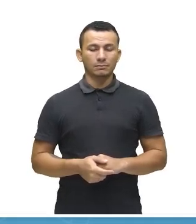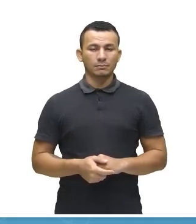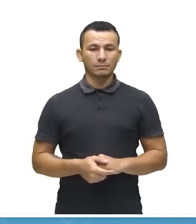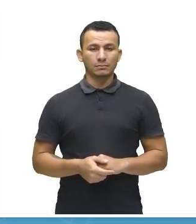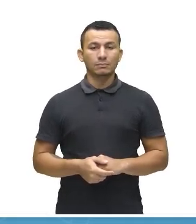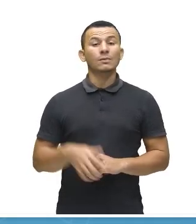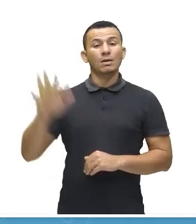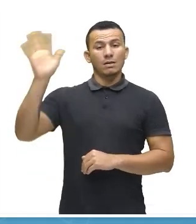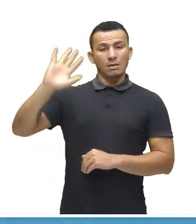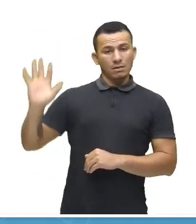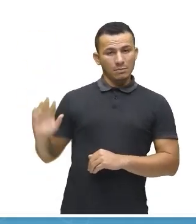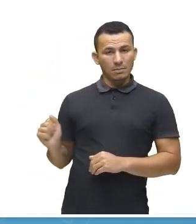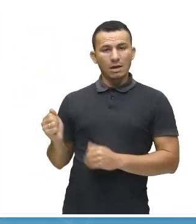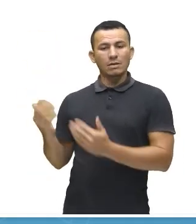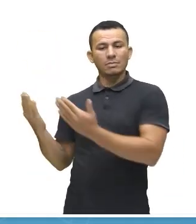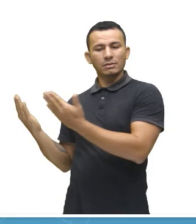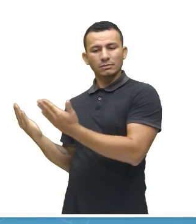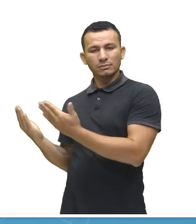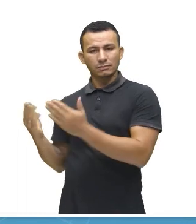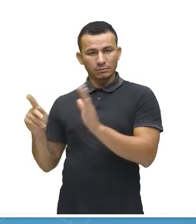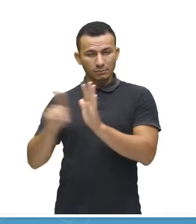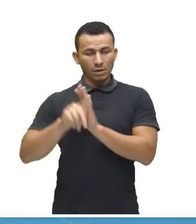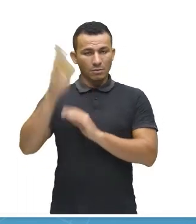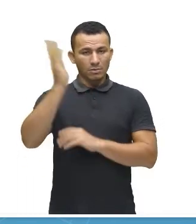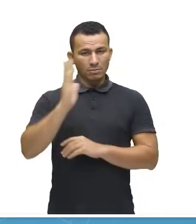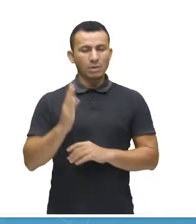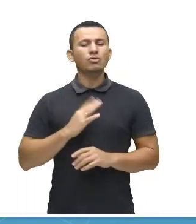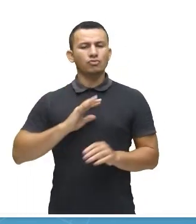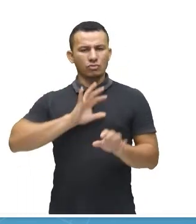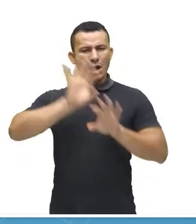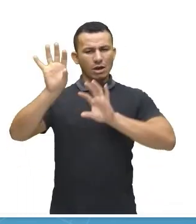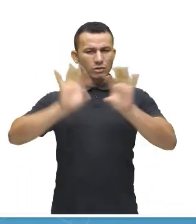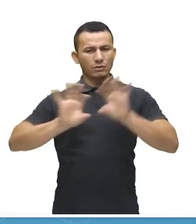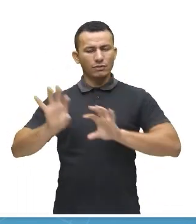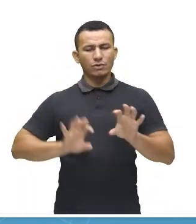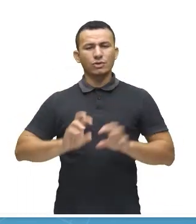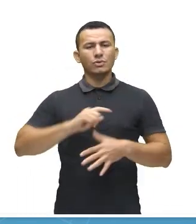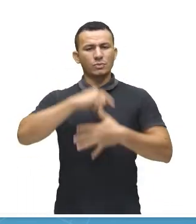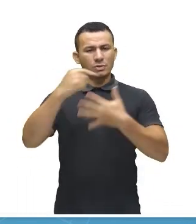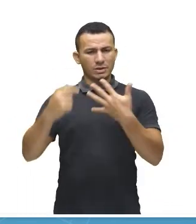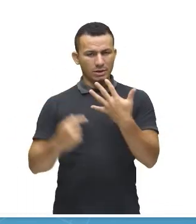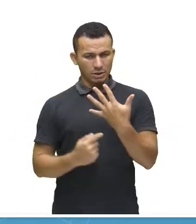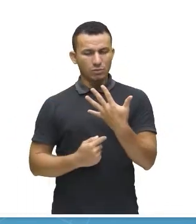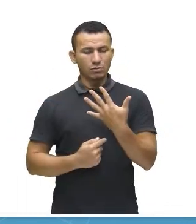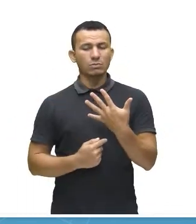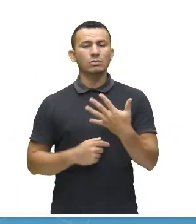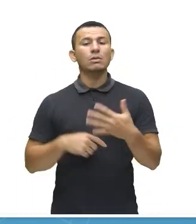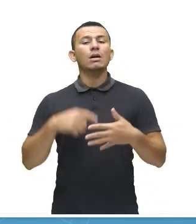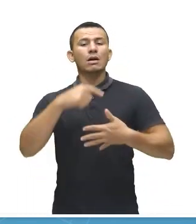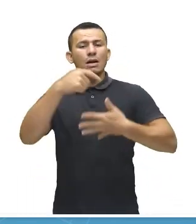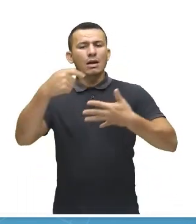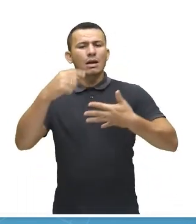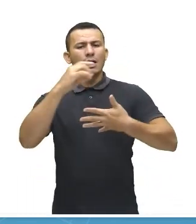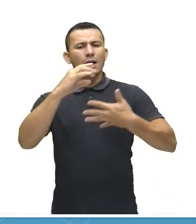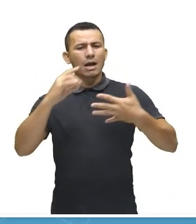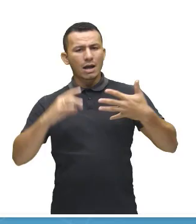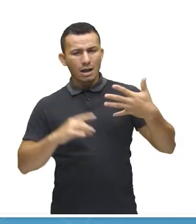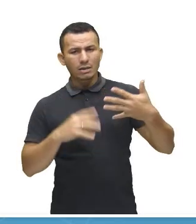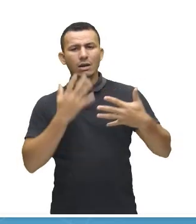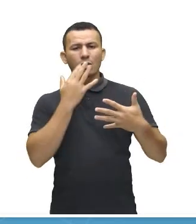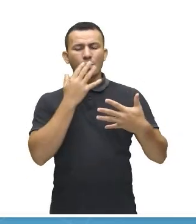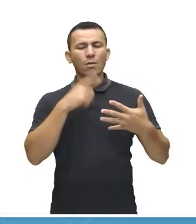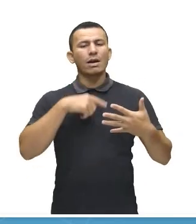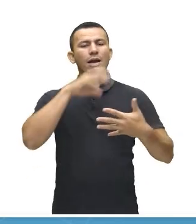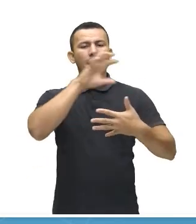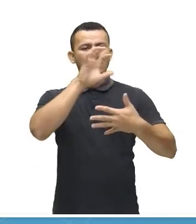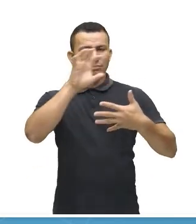o mapa, né, do Brasil, já dividido em 5 regiões, cada cor dessa representa uma região, tá?